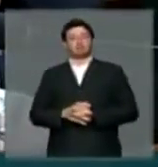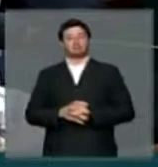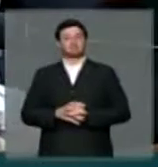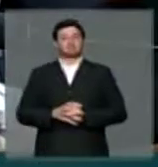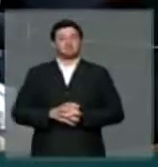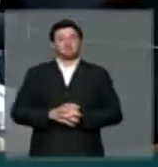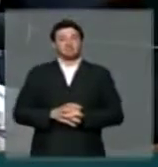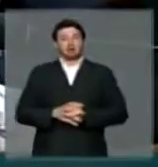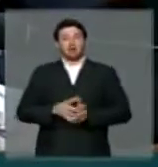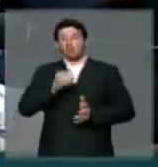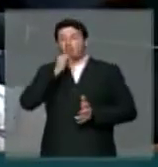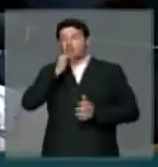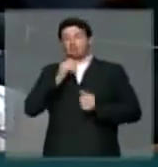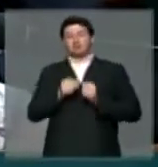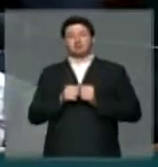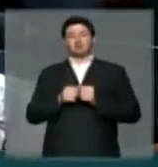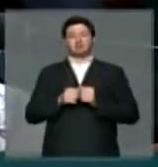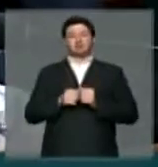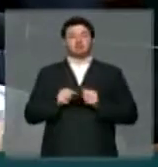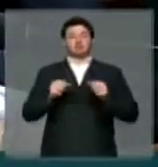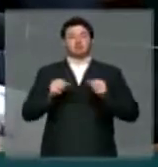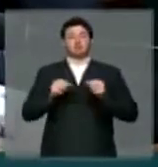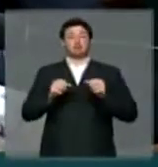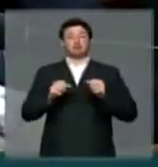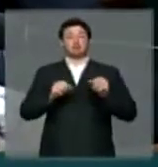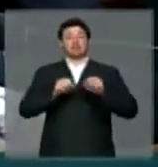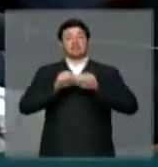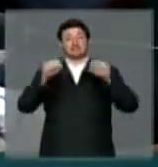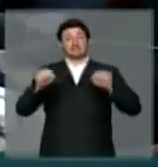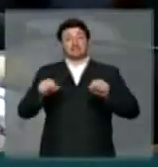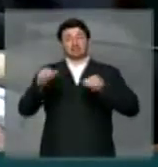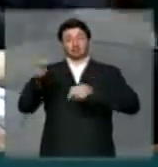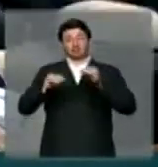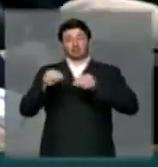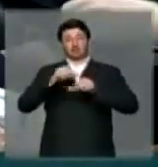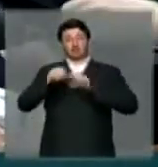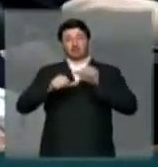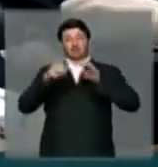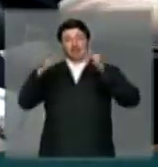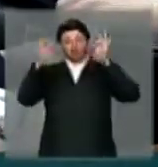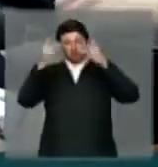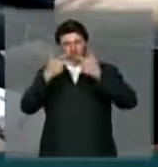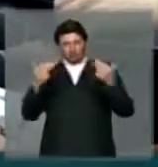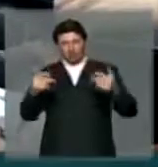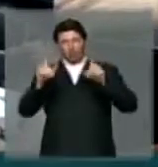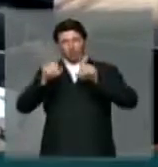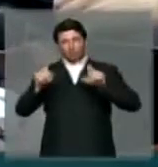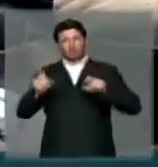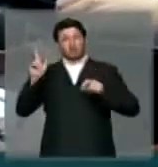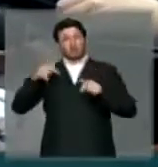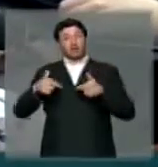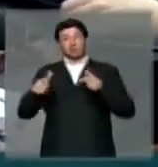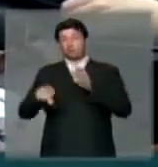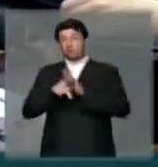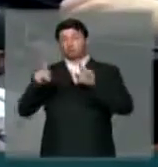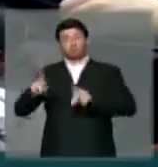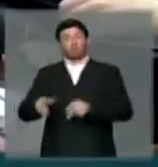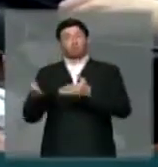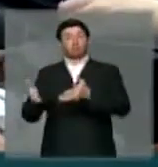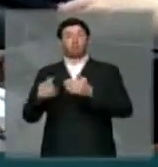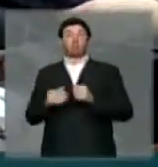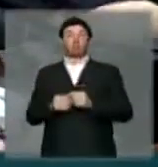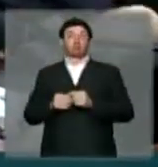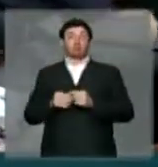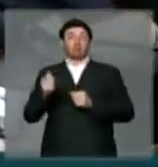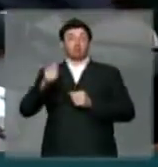Por exemplo, a informatização do sistema judiciário foi uma sugestão de iniciativa popular